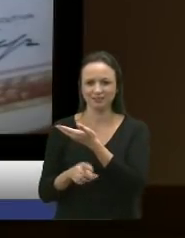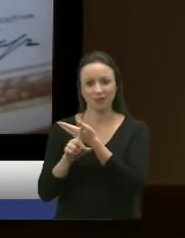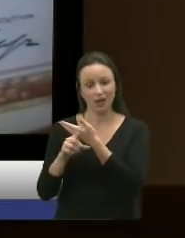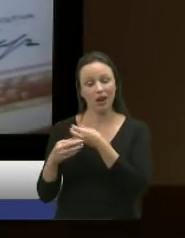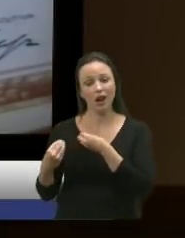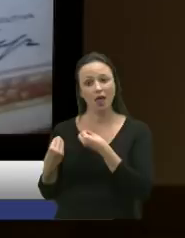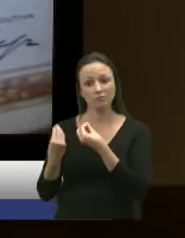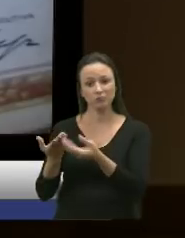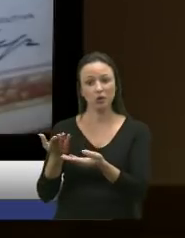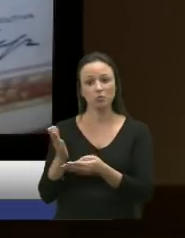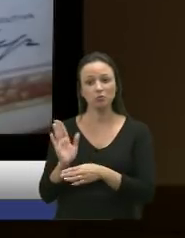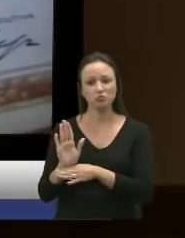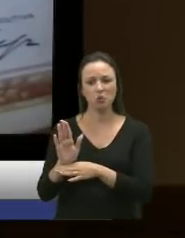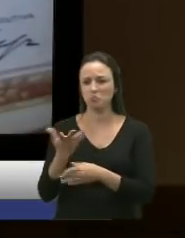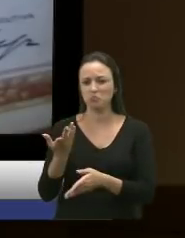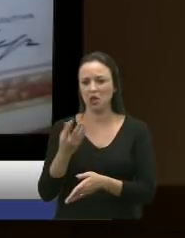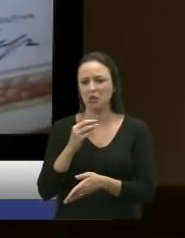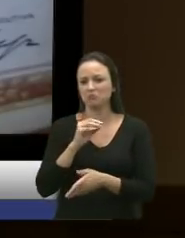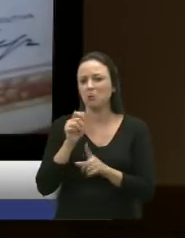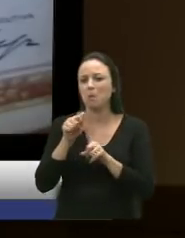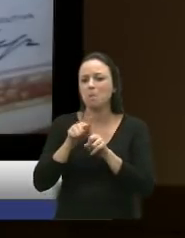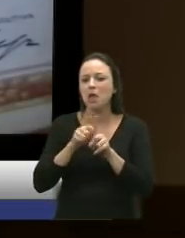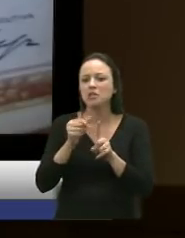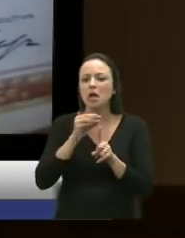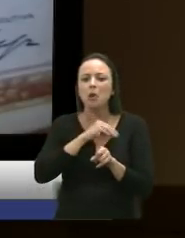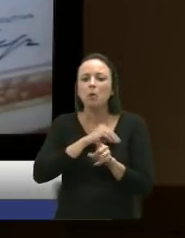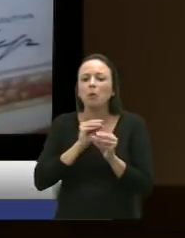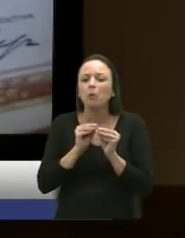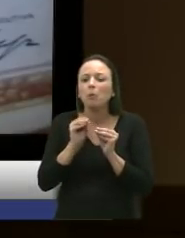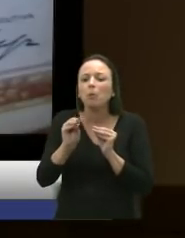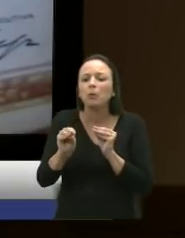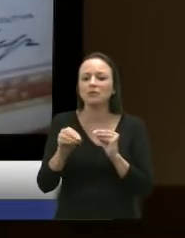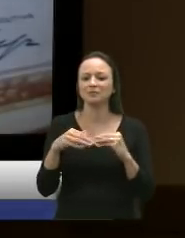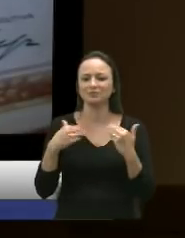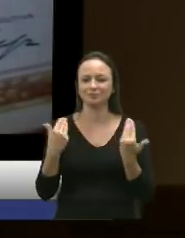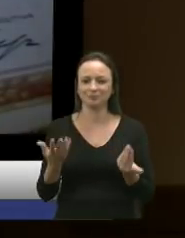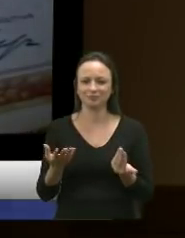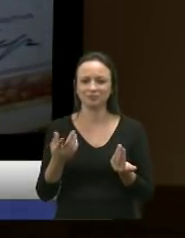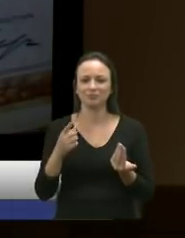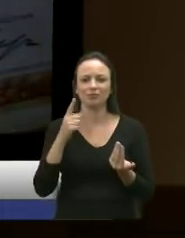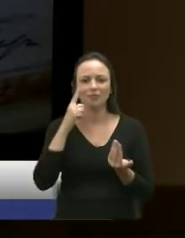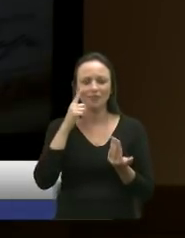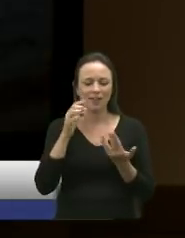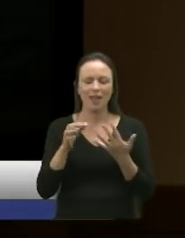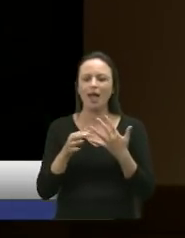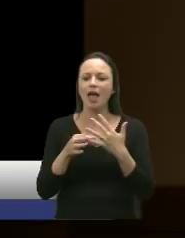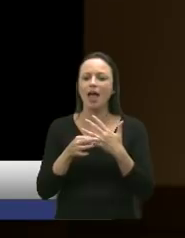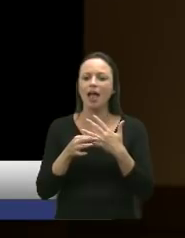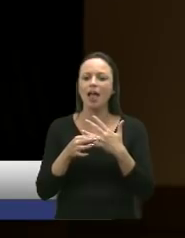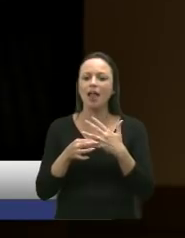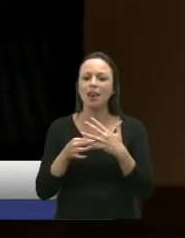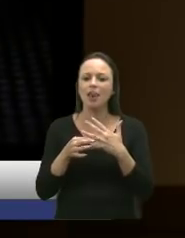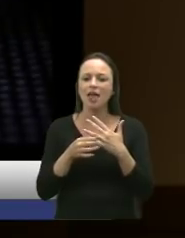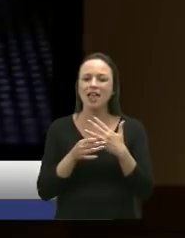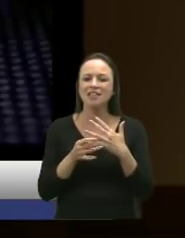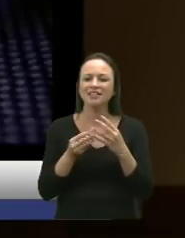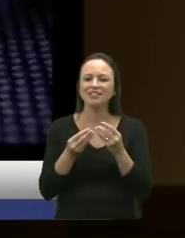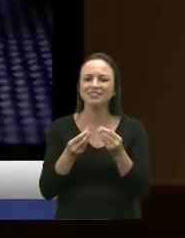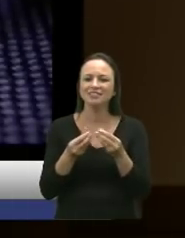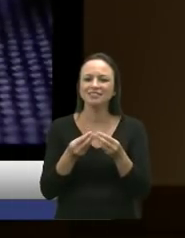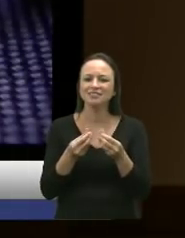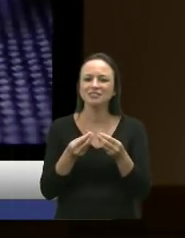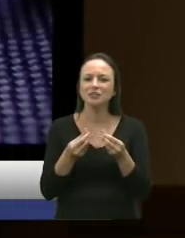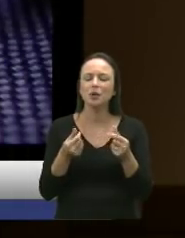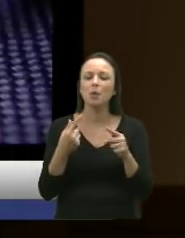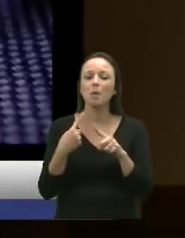contribuiu. Deve ter doado a mesada. Não sei. Vocês vão ver aqui alianças gastas. Porque teve casal